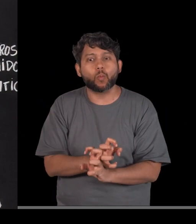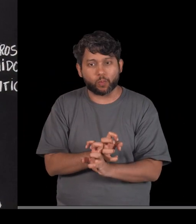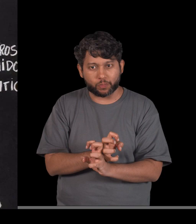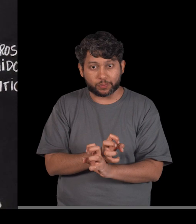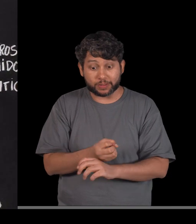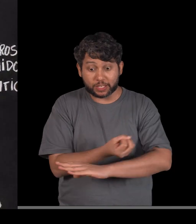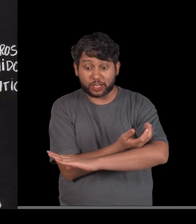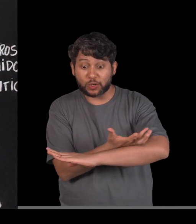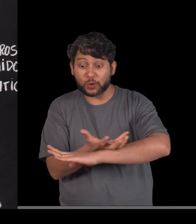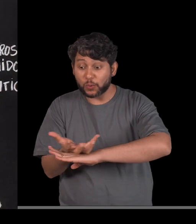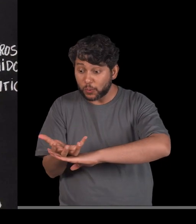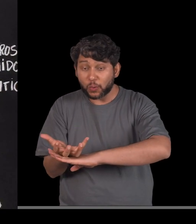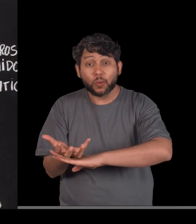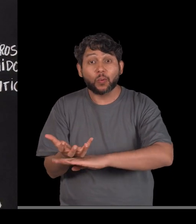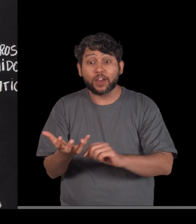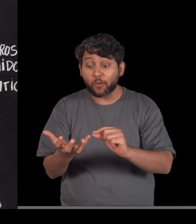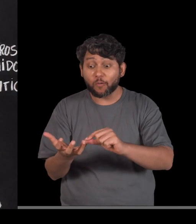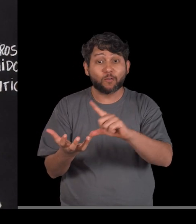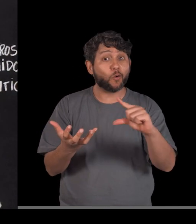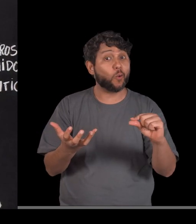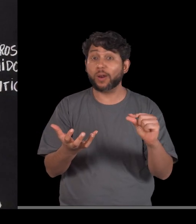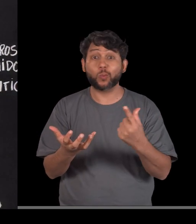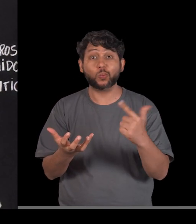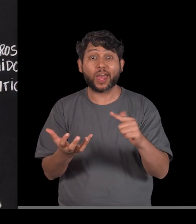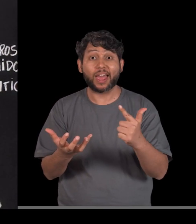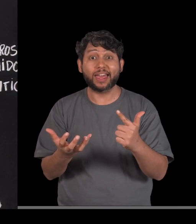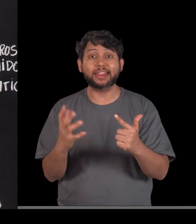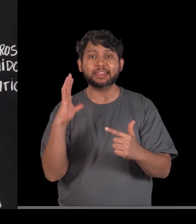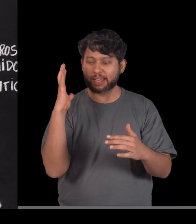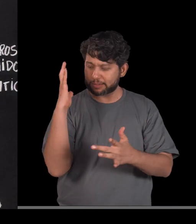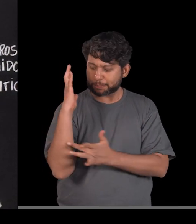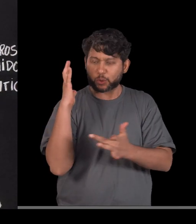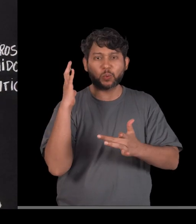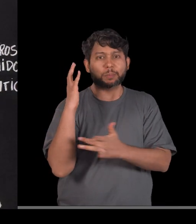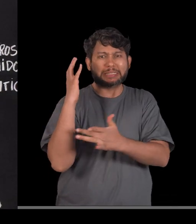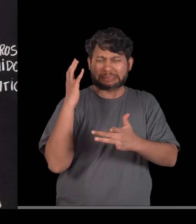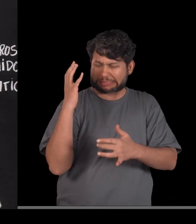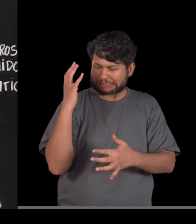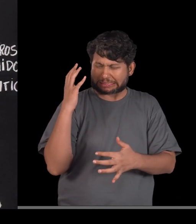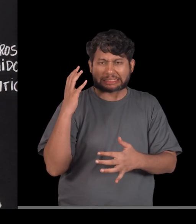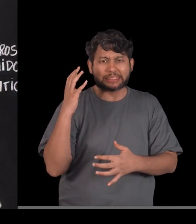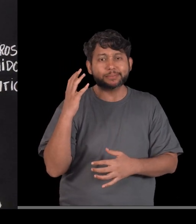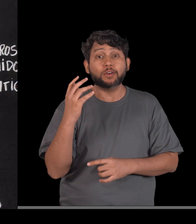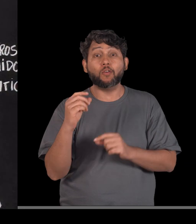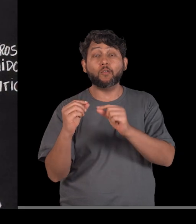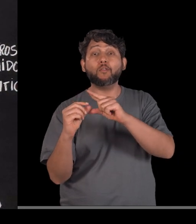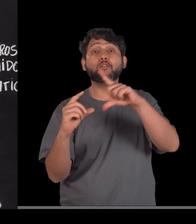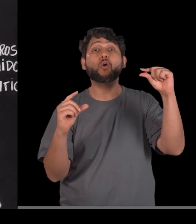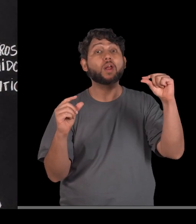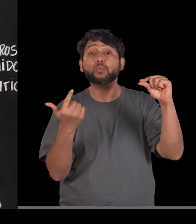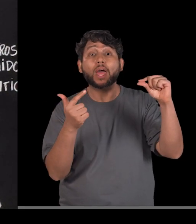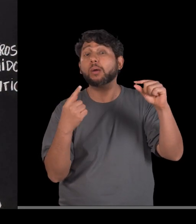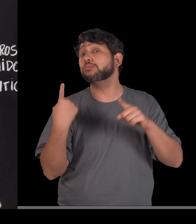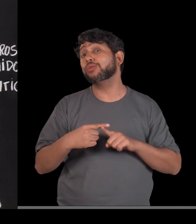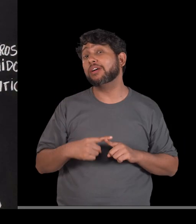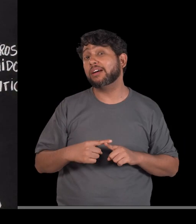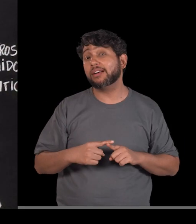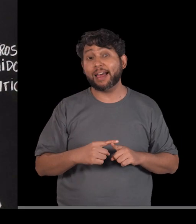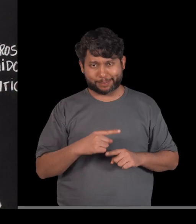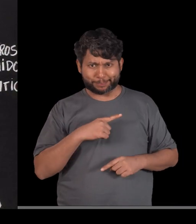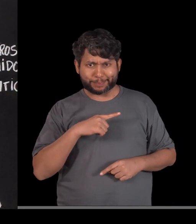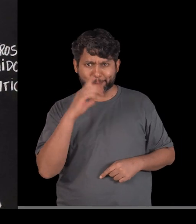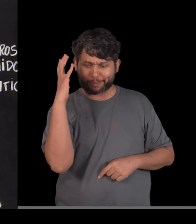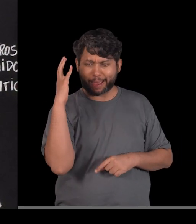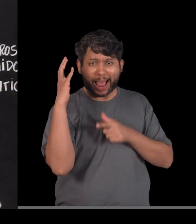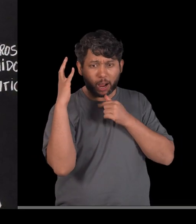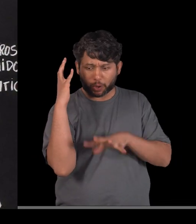xerófila, ou seja, substitui as folhas por espinhos, tudo bem? Por quê? Se eu não tenho folha, eu não libero